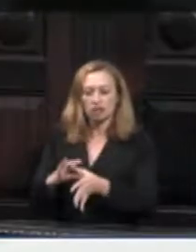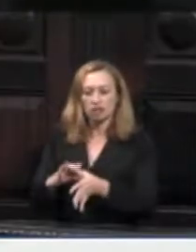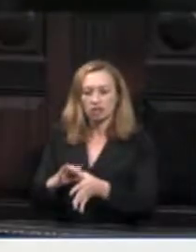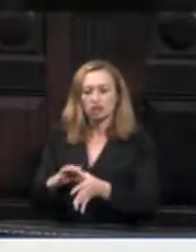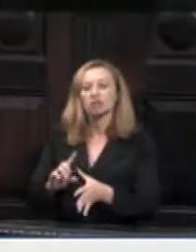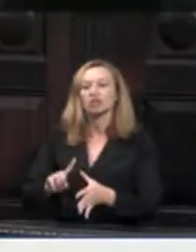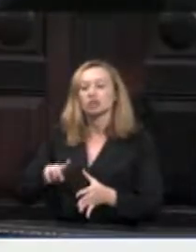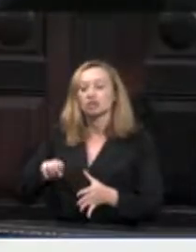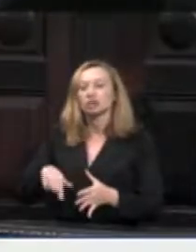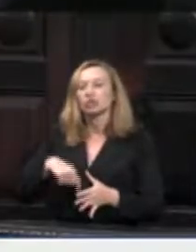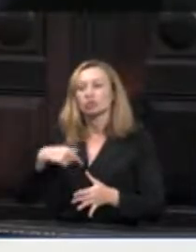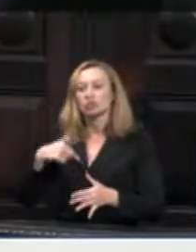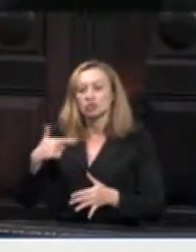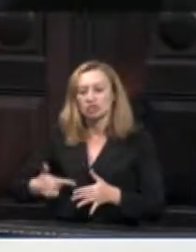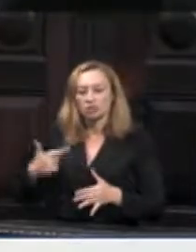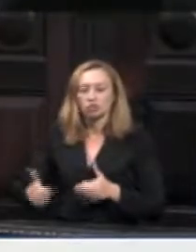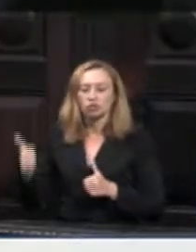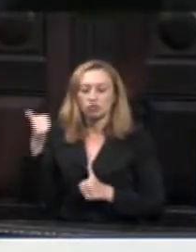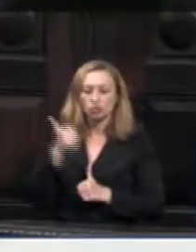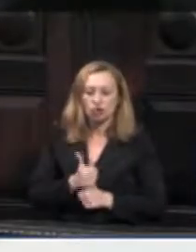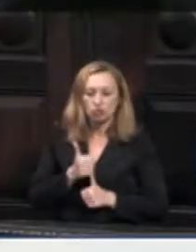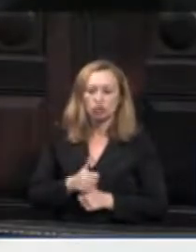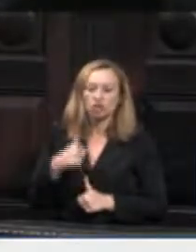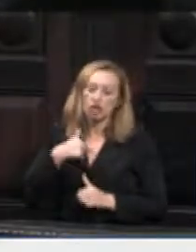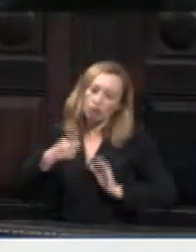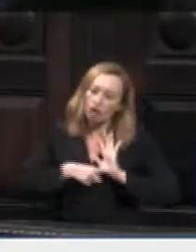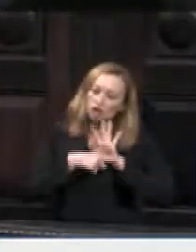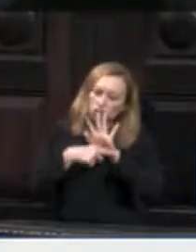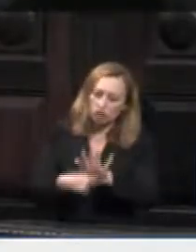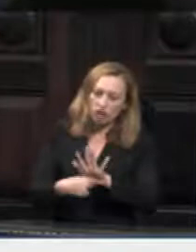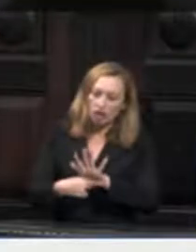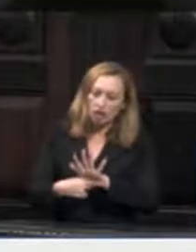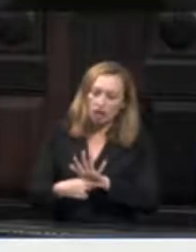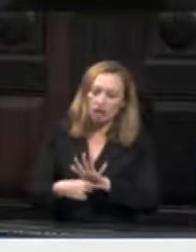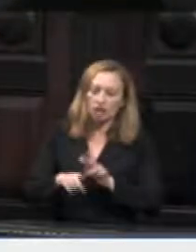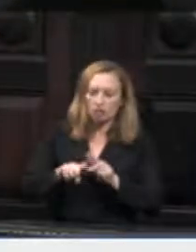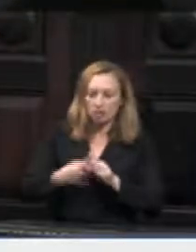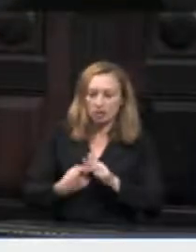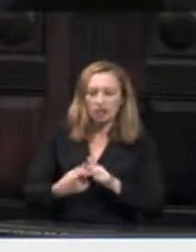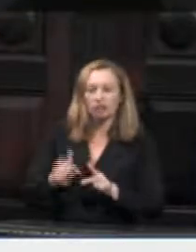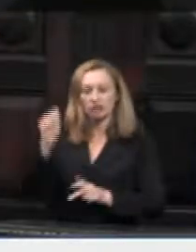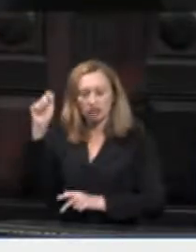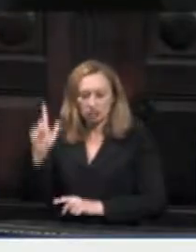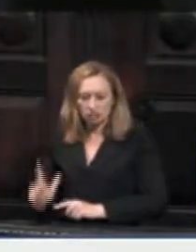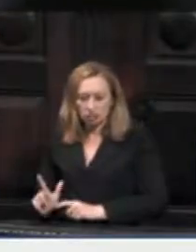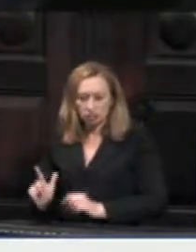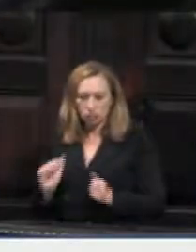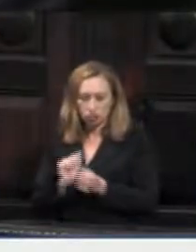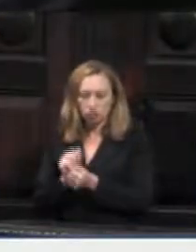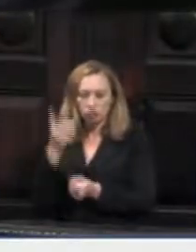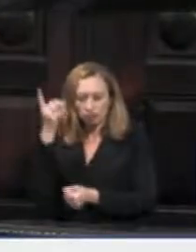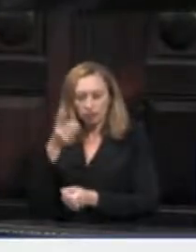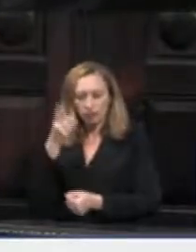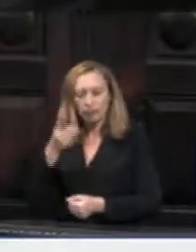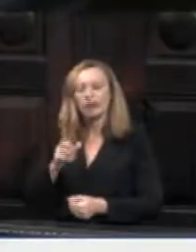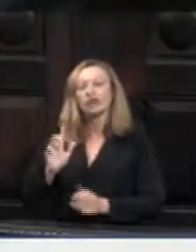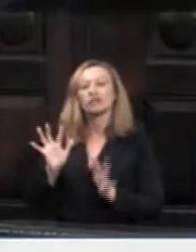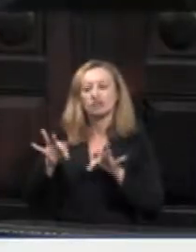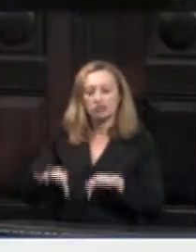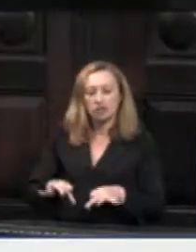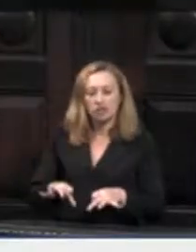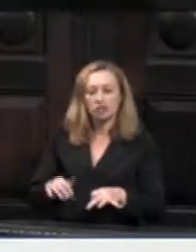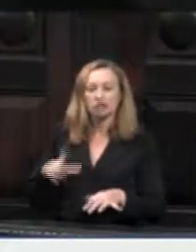segundo substitutivo que eu ajudei a redigir para o André Lazzaroni. E, finalmente, teve